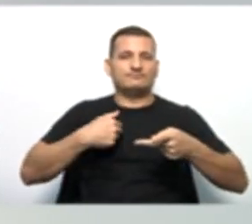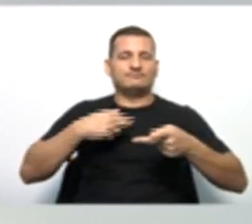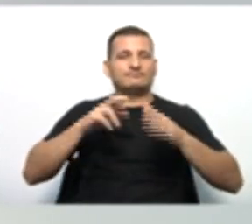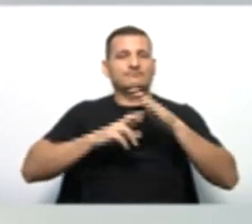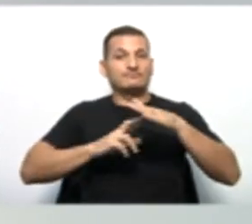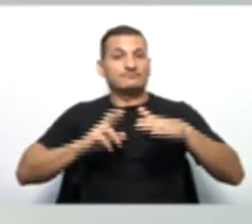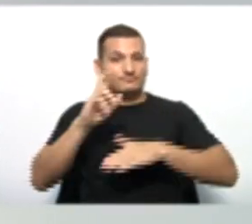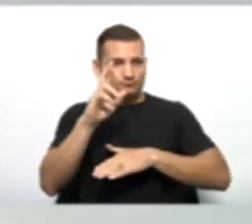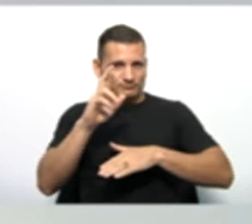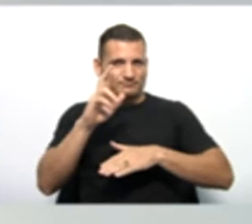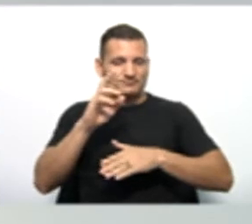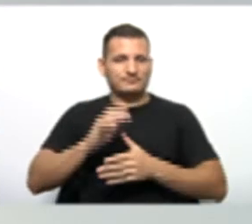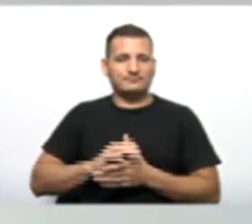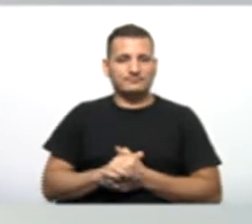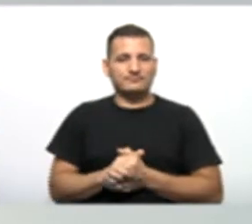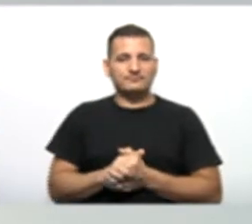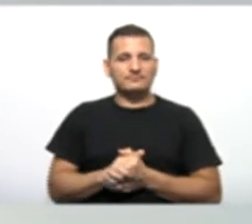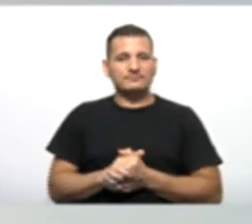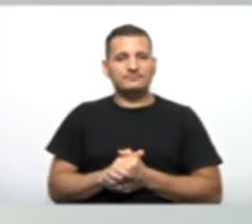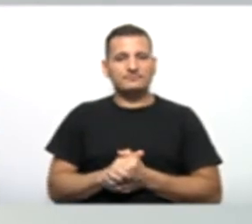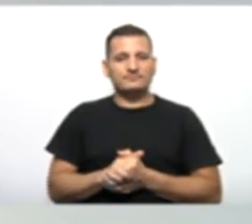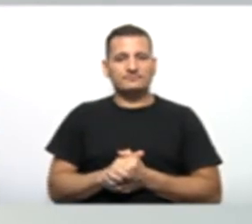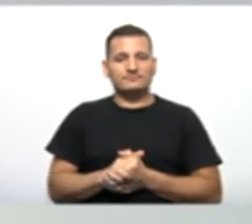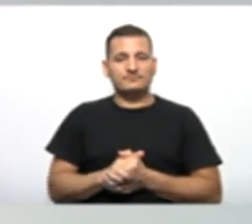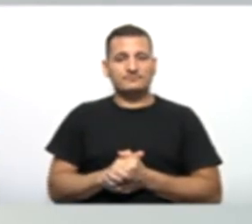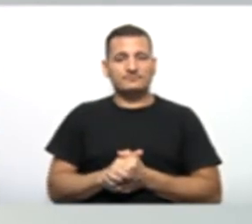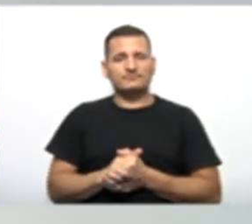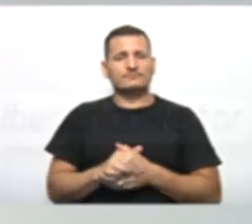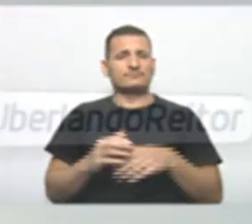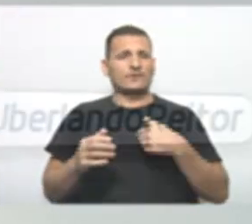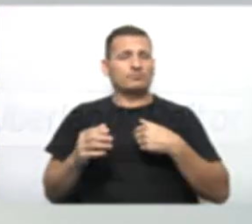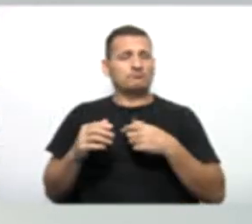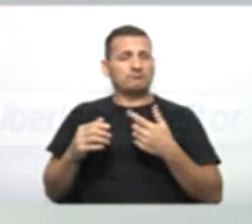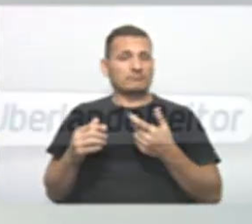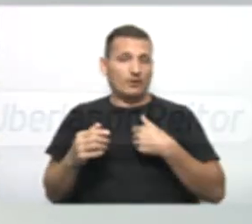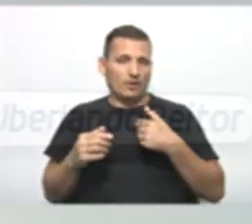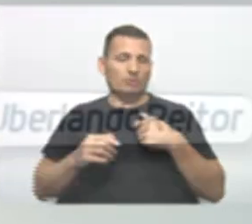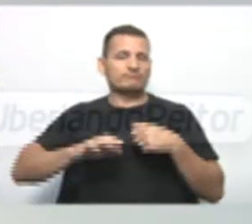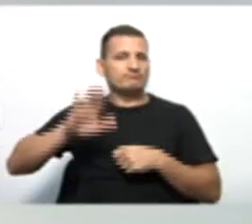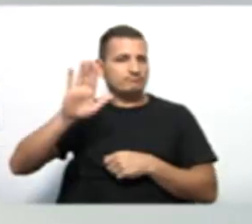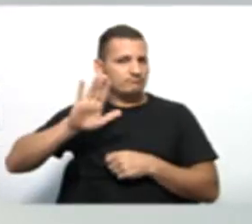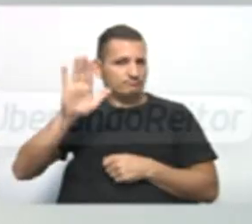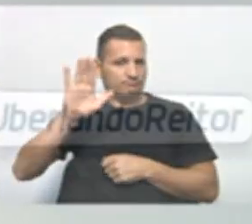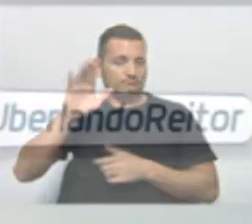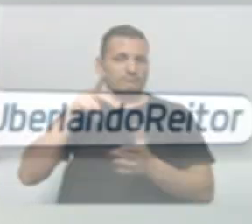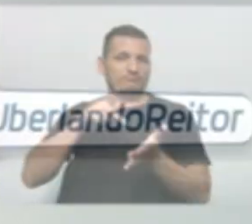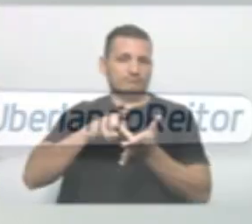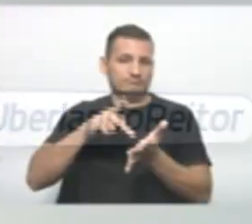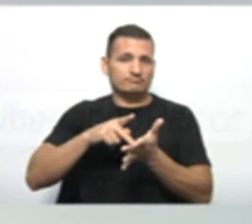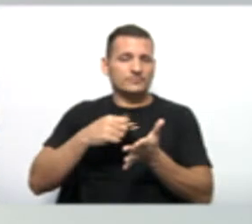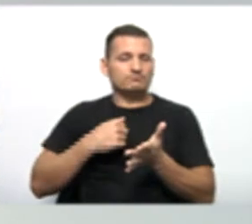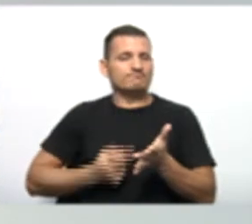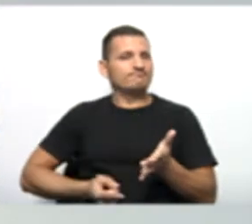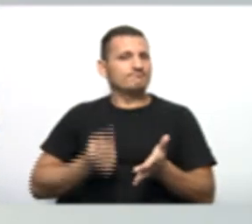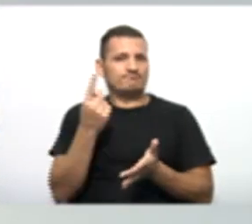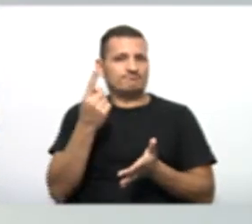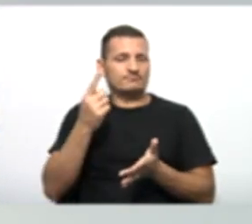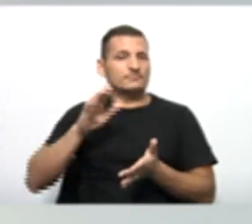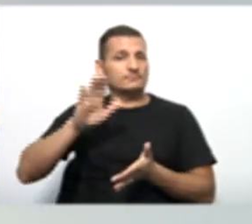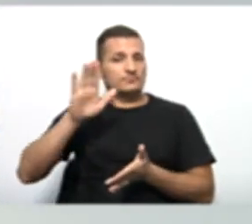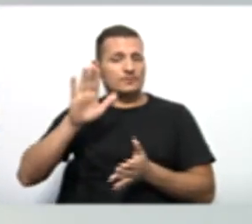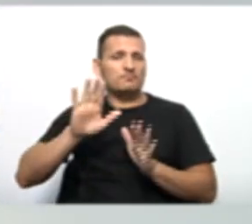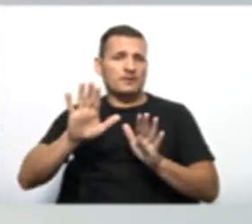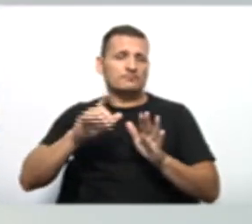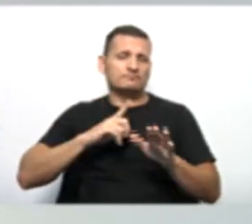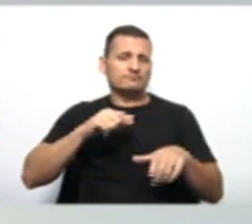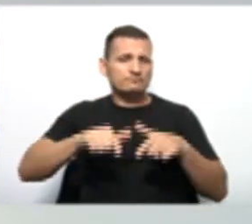gestão do nosso Instituto Federal. Nós somos candidatos, na verdade uma candidatura única, mas estamos